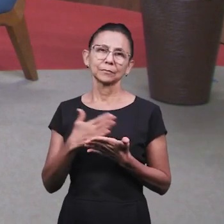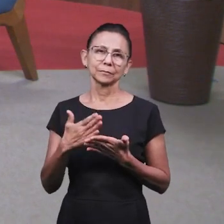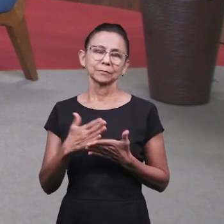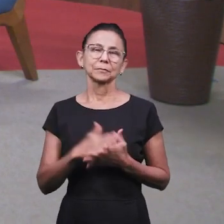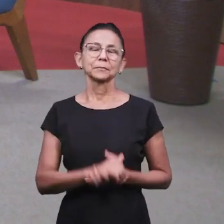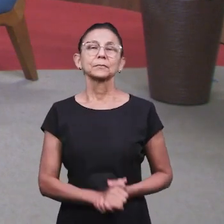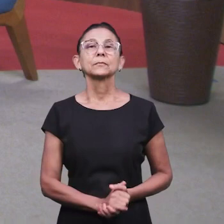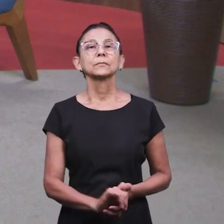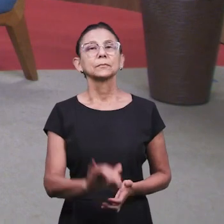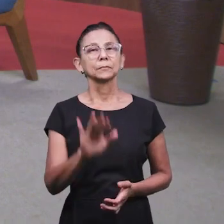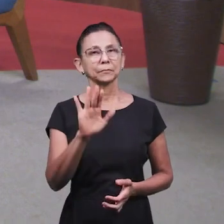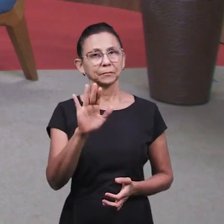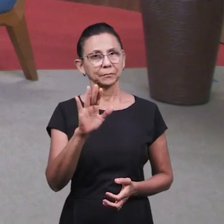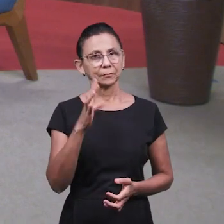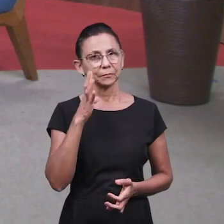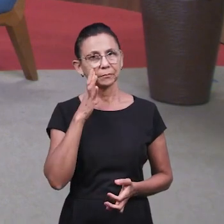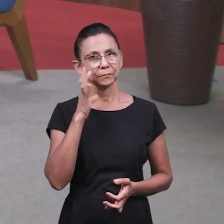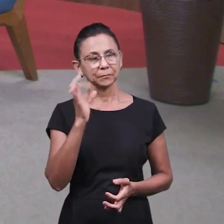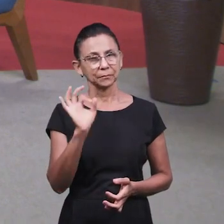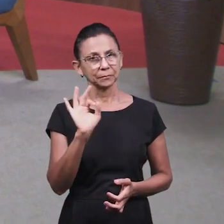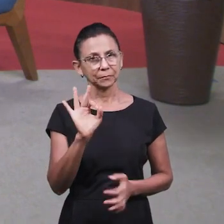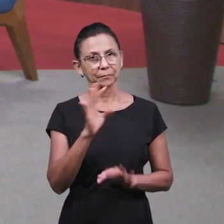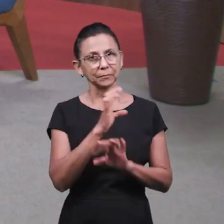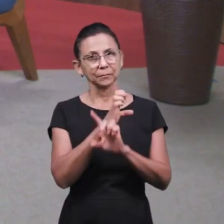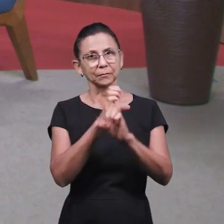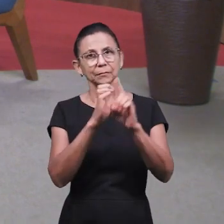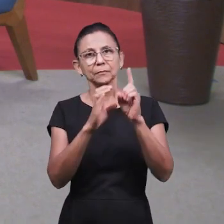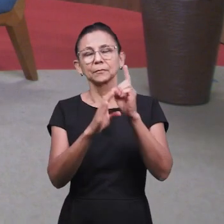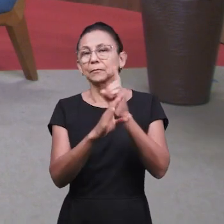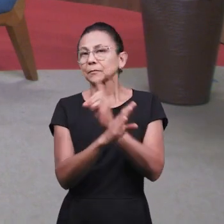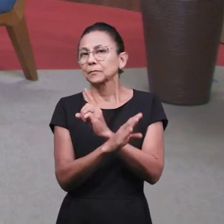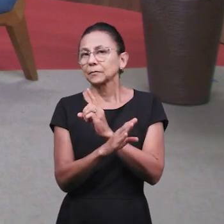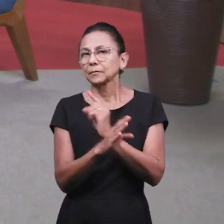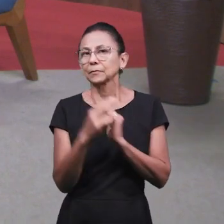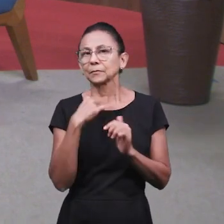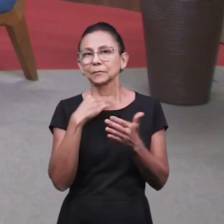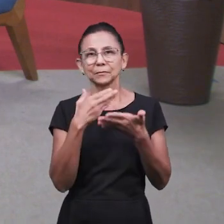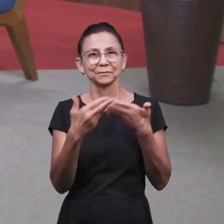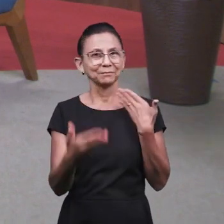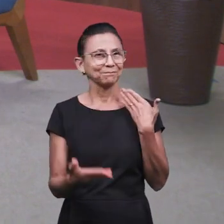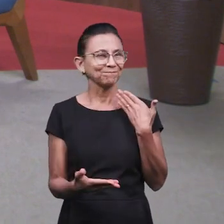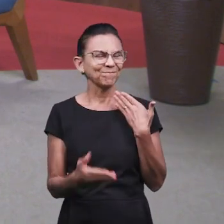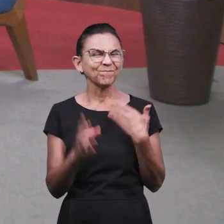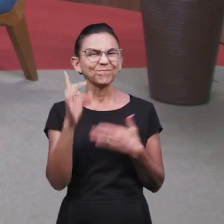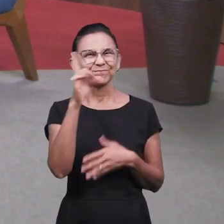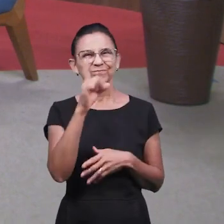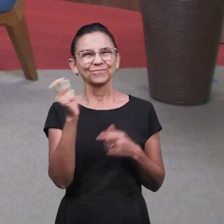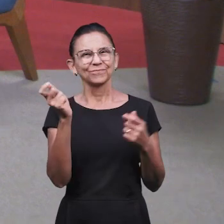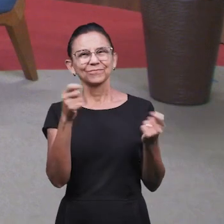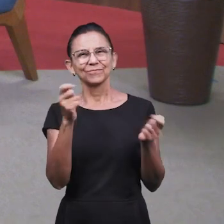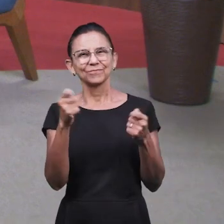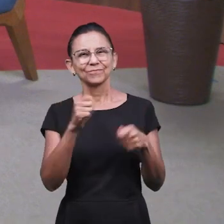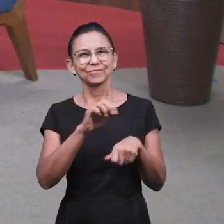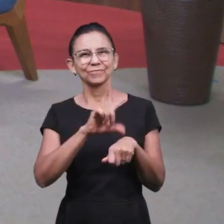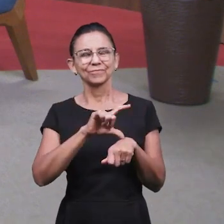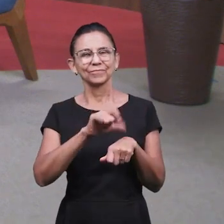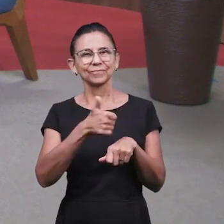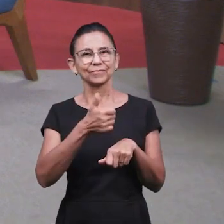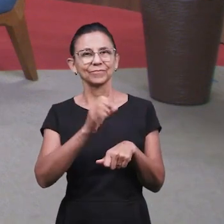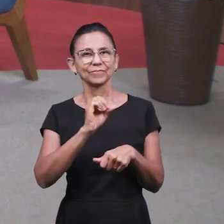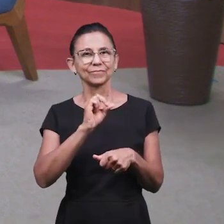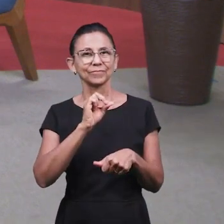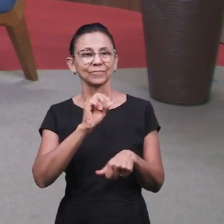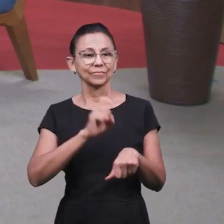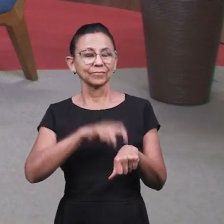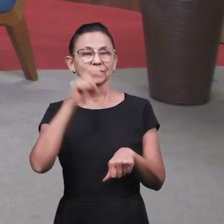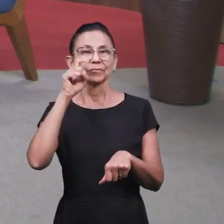canal. Mas eu quero chamar a atenção para um deles, que é a Escola Bíblica Dominical. Esse você não pode perder. Todos os domingos às 10 horas da manhã,